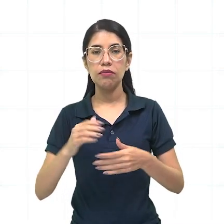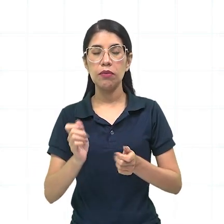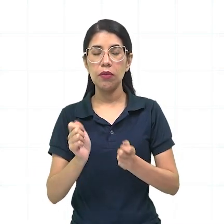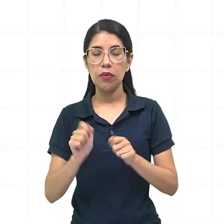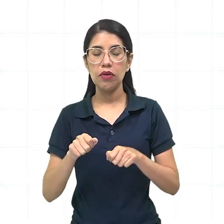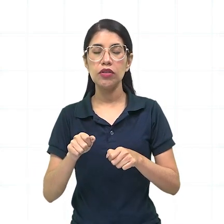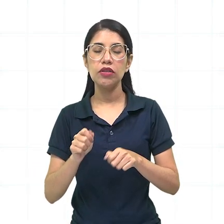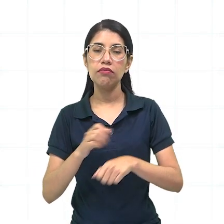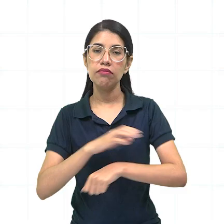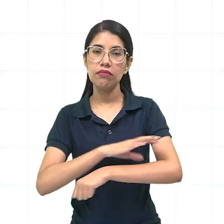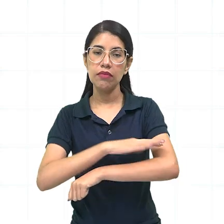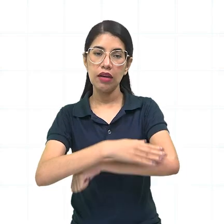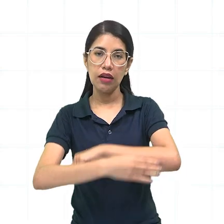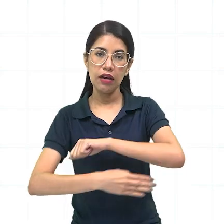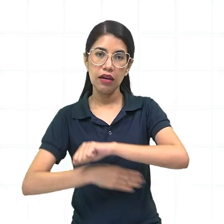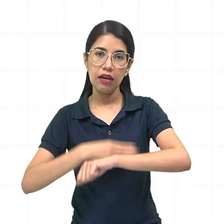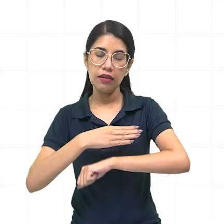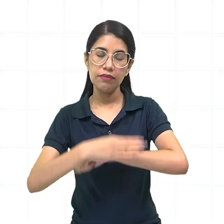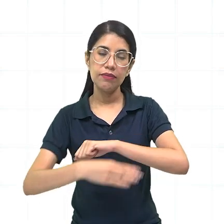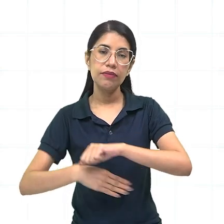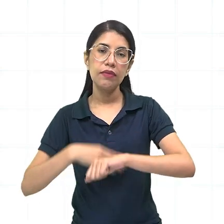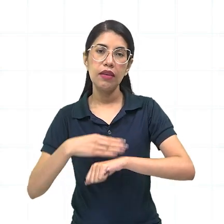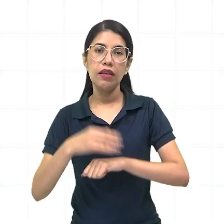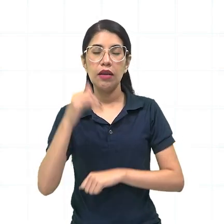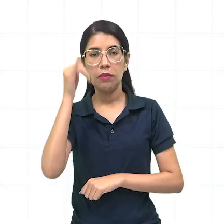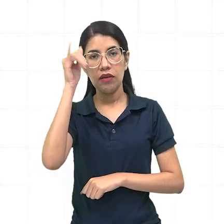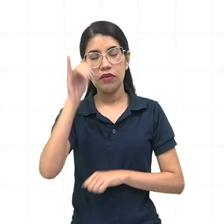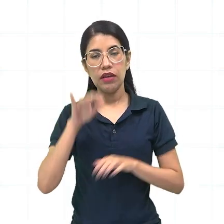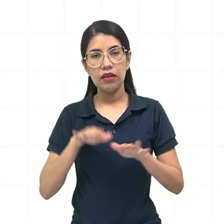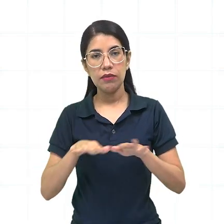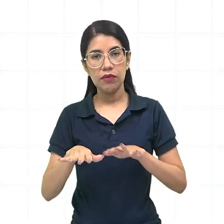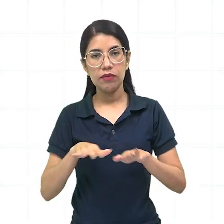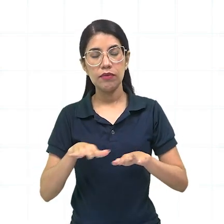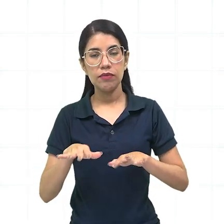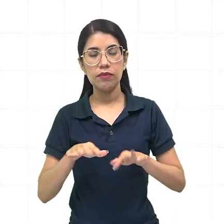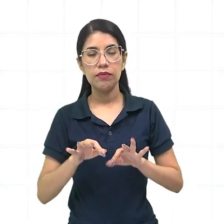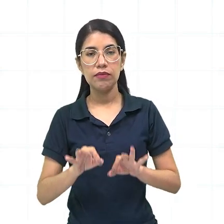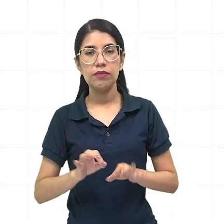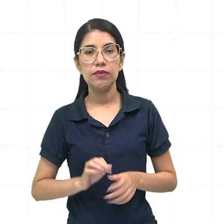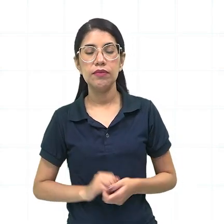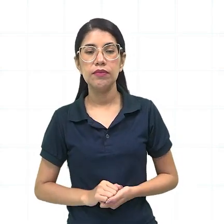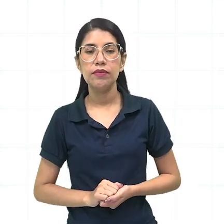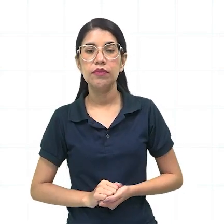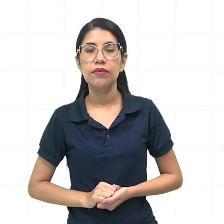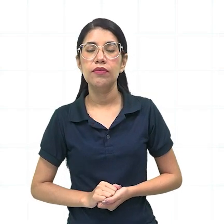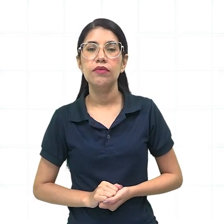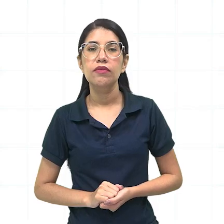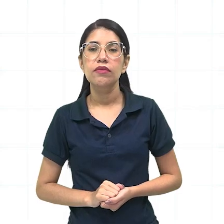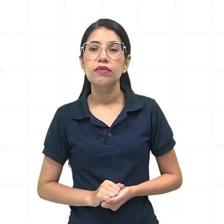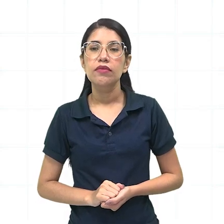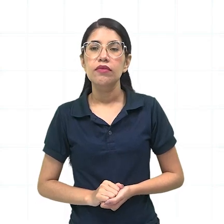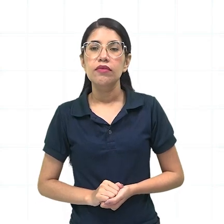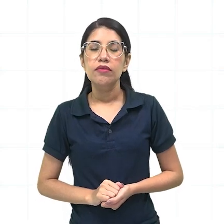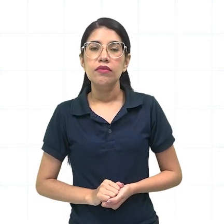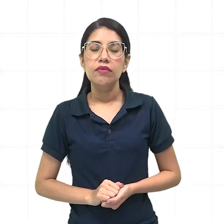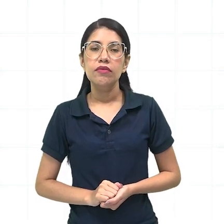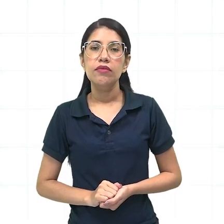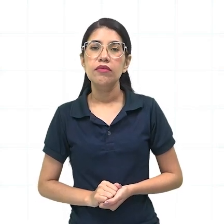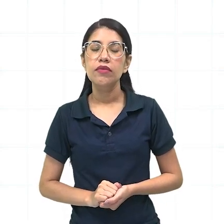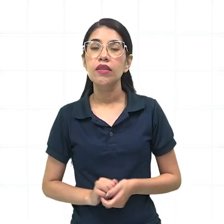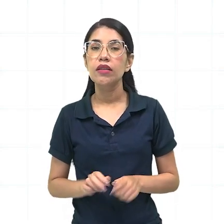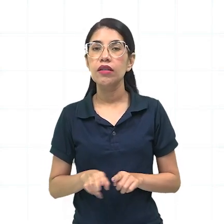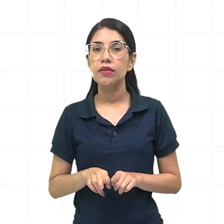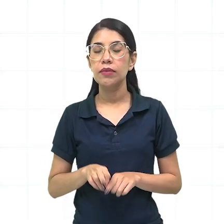em volta, depois amarrar para evitar que fique se mexendo aquela região ali.